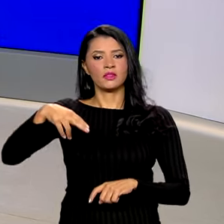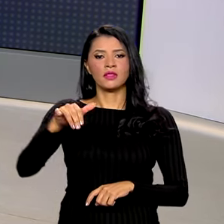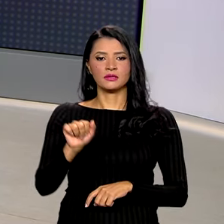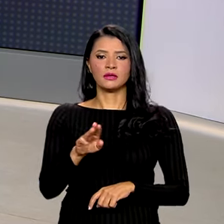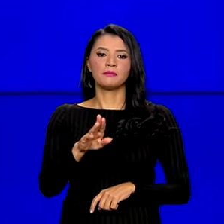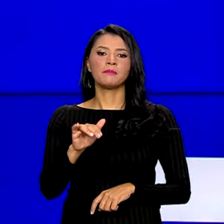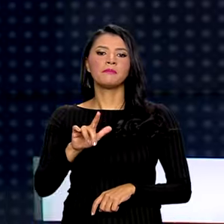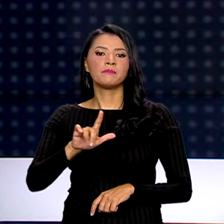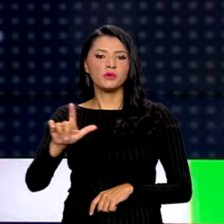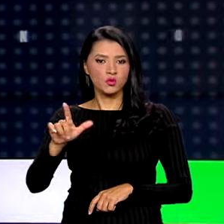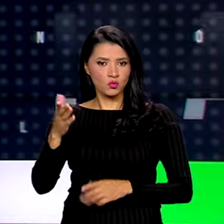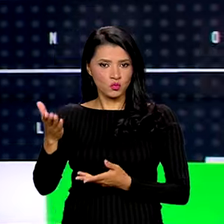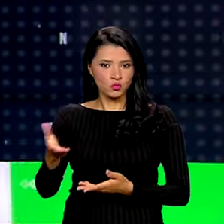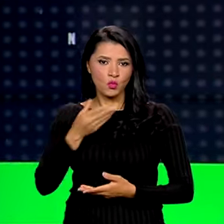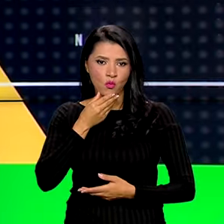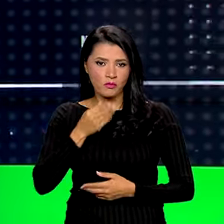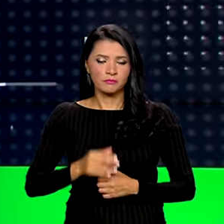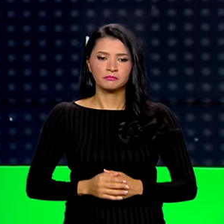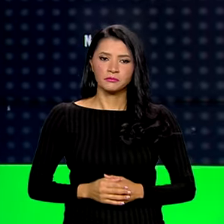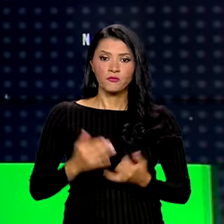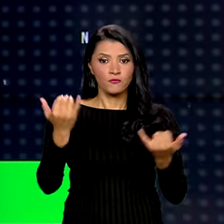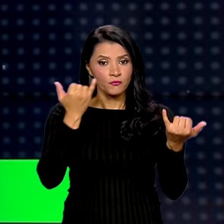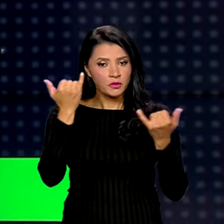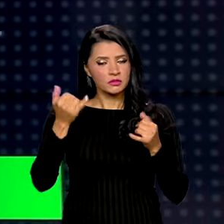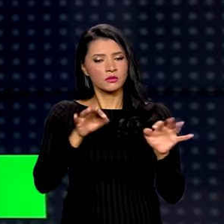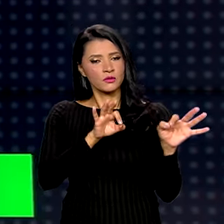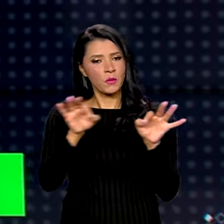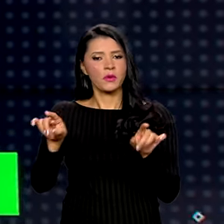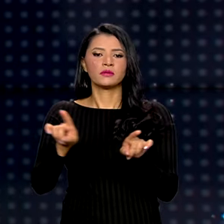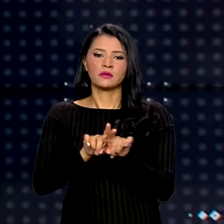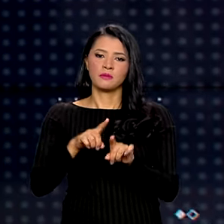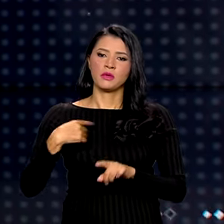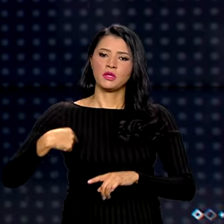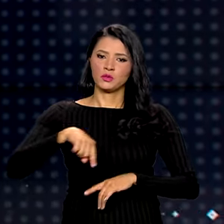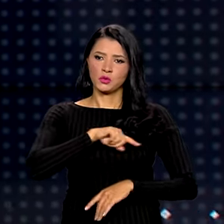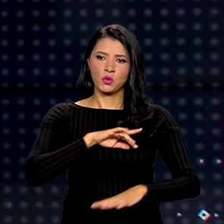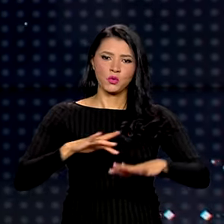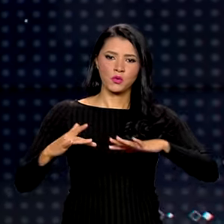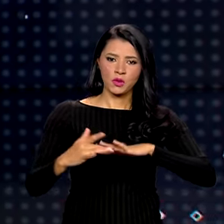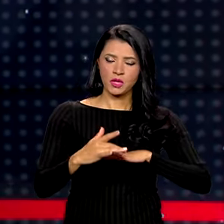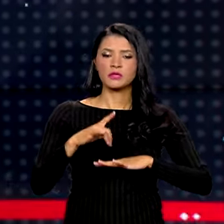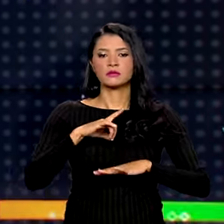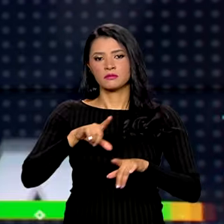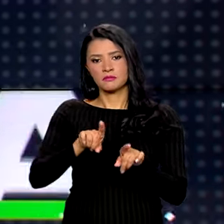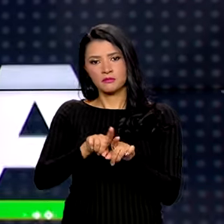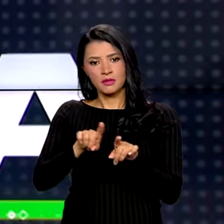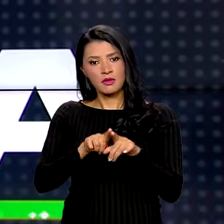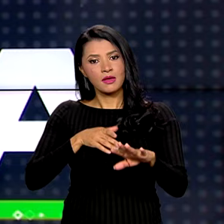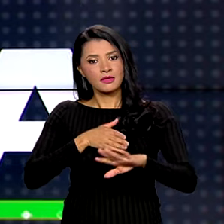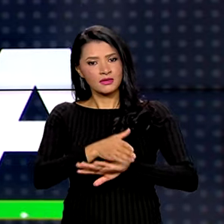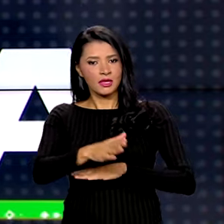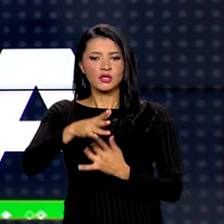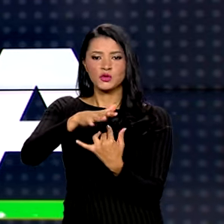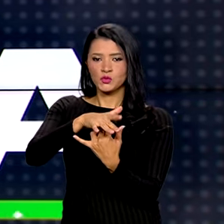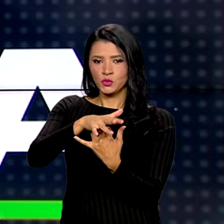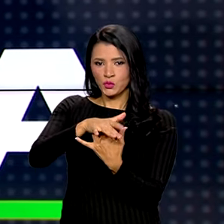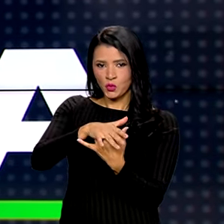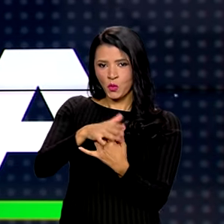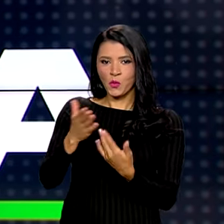Nelson. Mais informações você acompanha também nas nossas redes sociais. Acesse